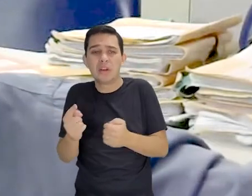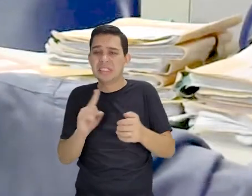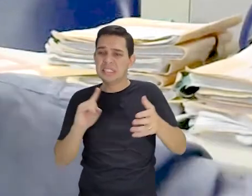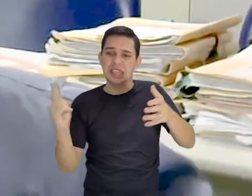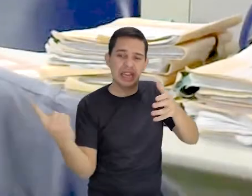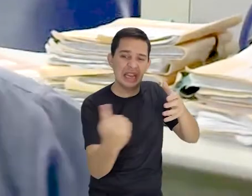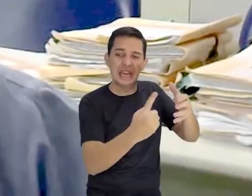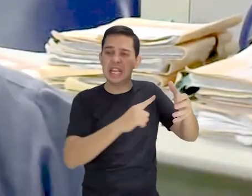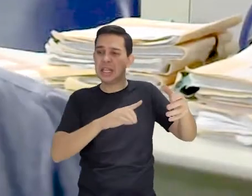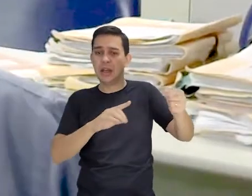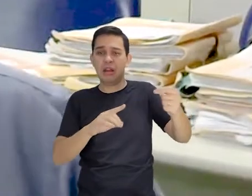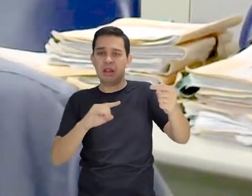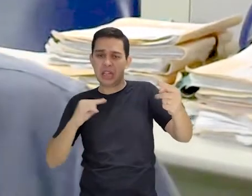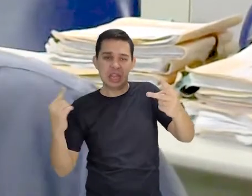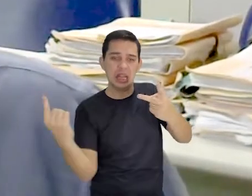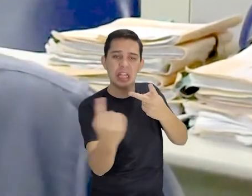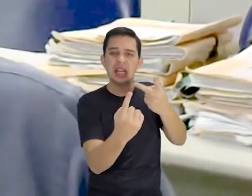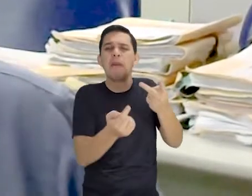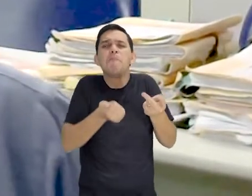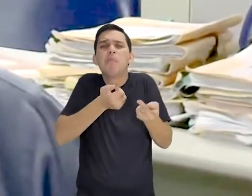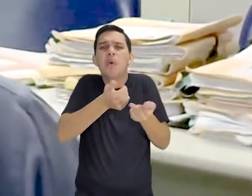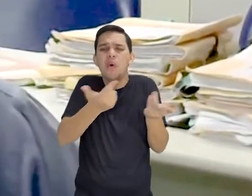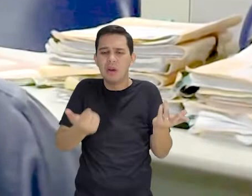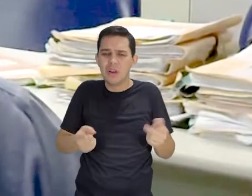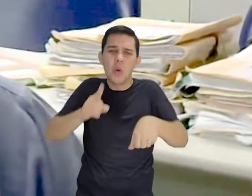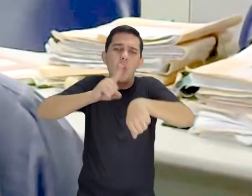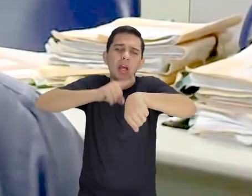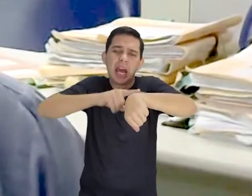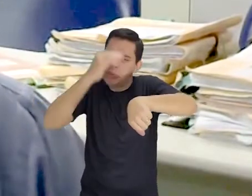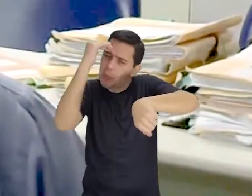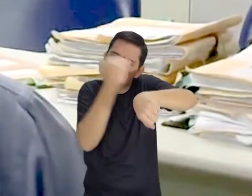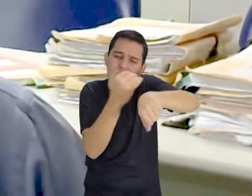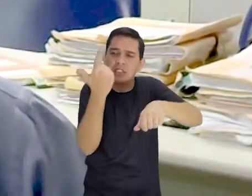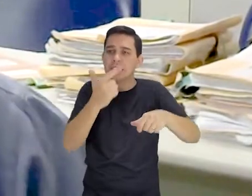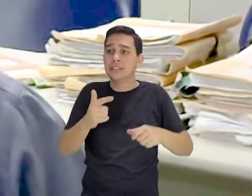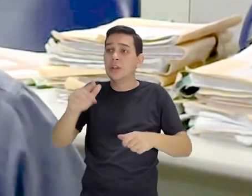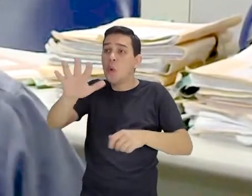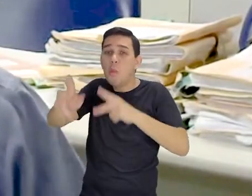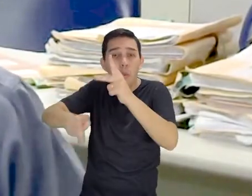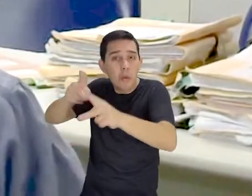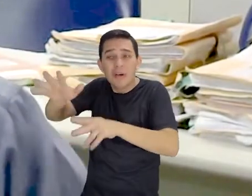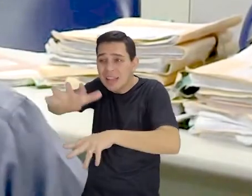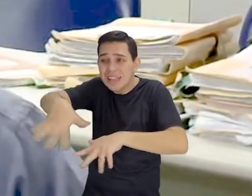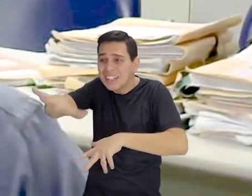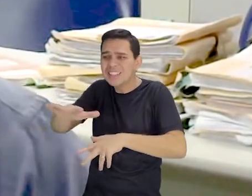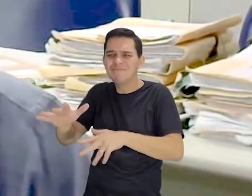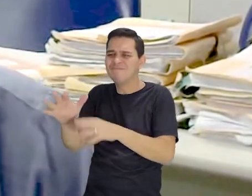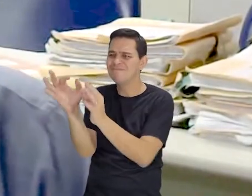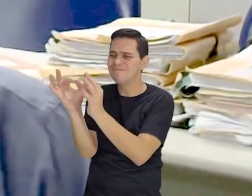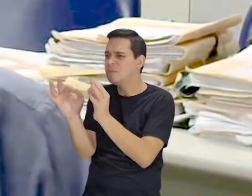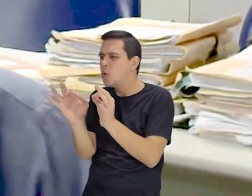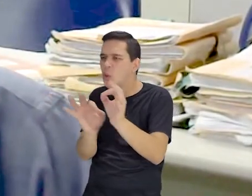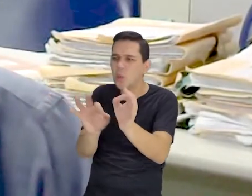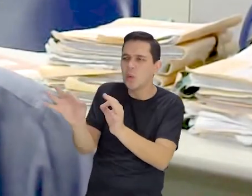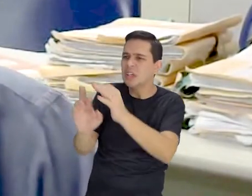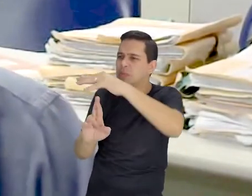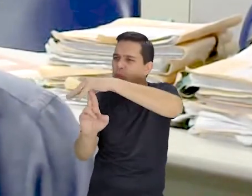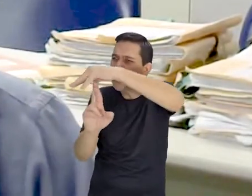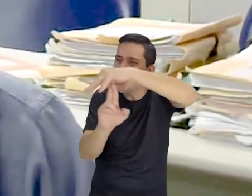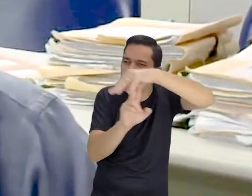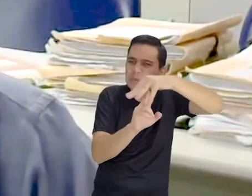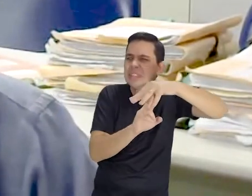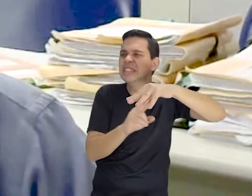insuficiência de horários, mas também havia ali uma carência da população em relação à infraestrutura de pontos de ônibus,